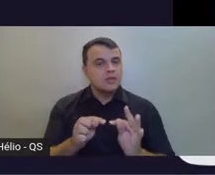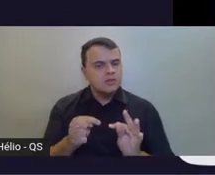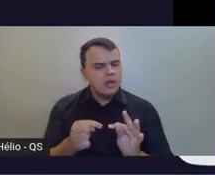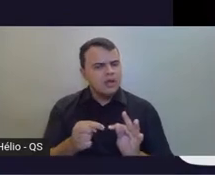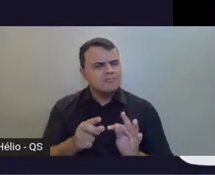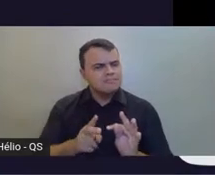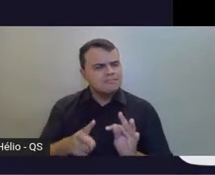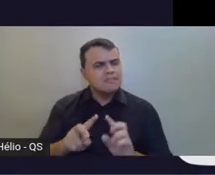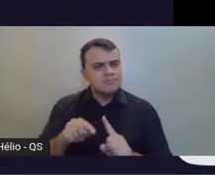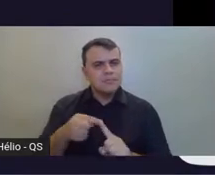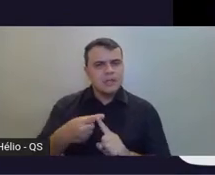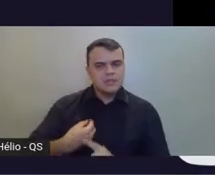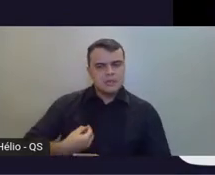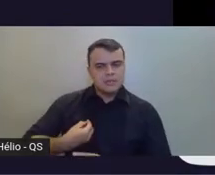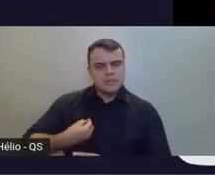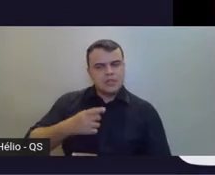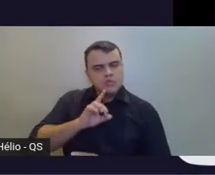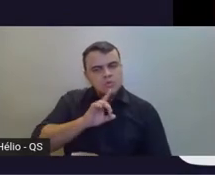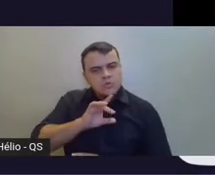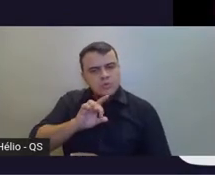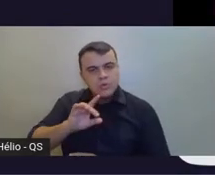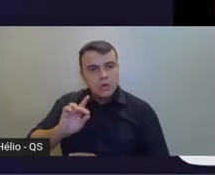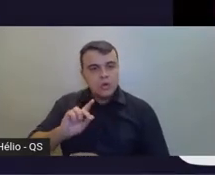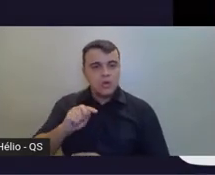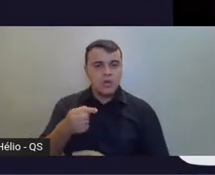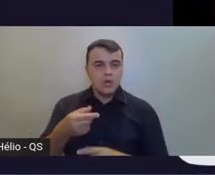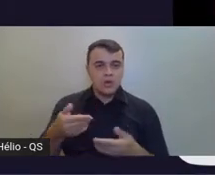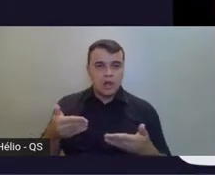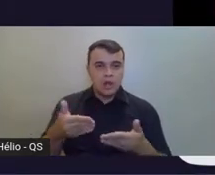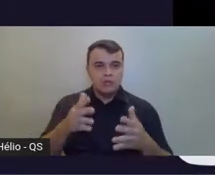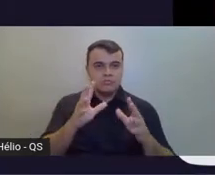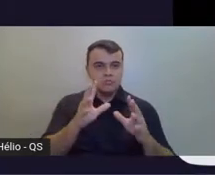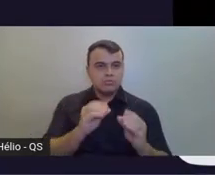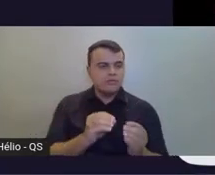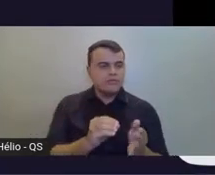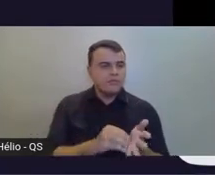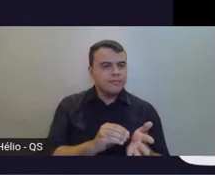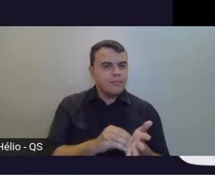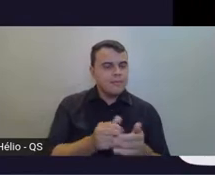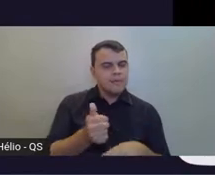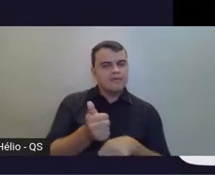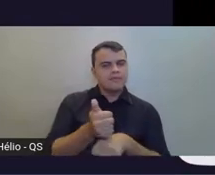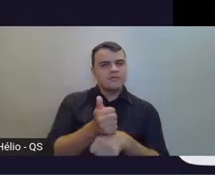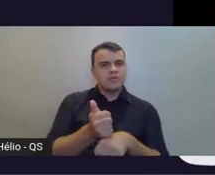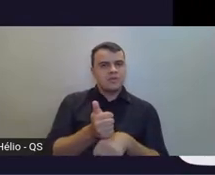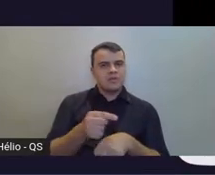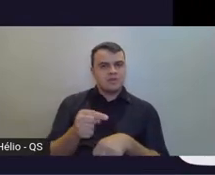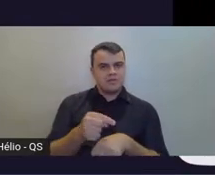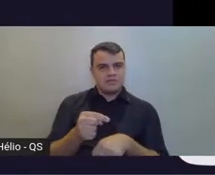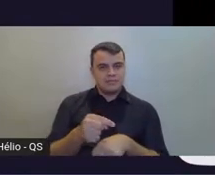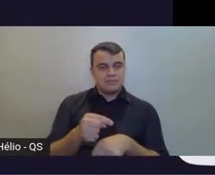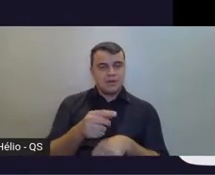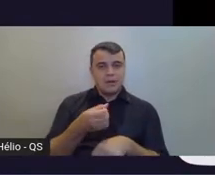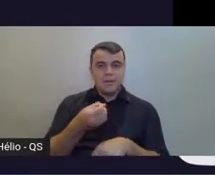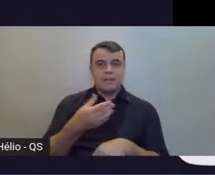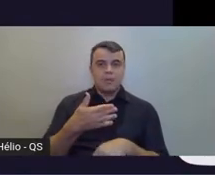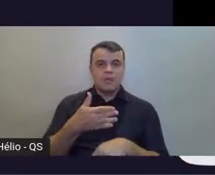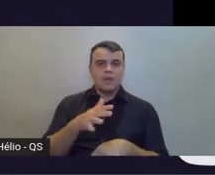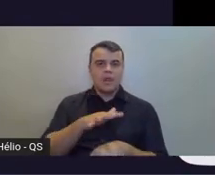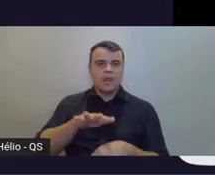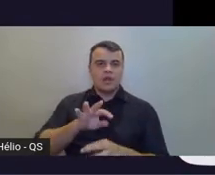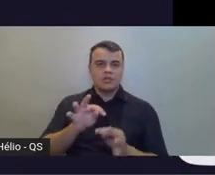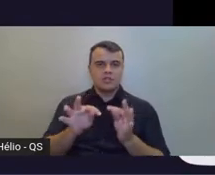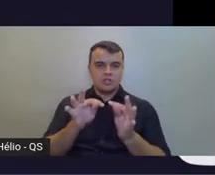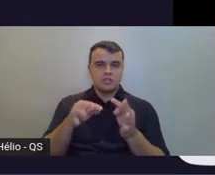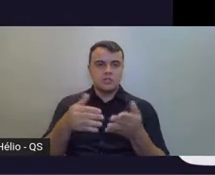tornou cada vez mais presente no cotidiano apagam Tech falta de profissionais qualificados na área de tecnologia